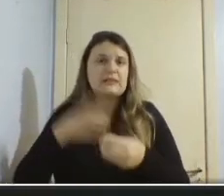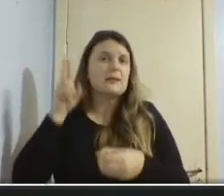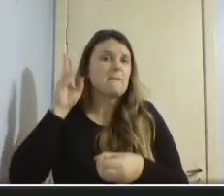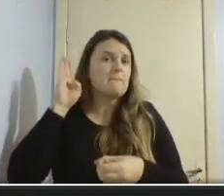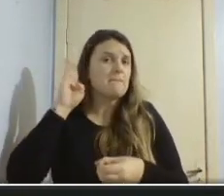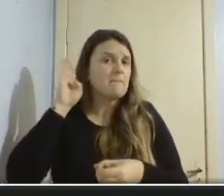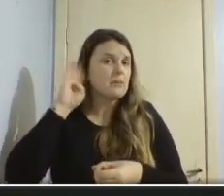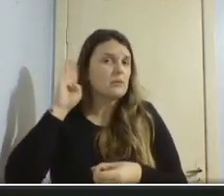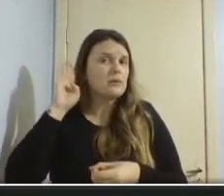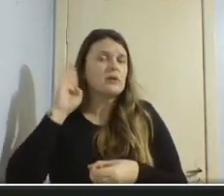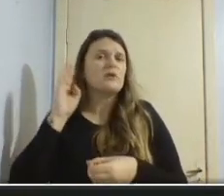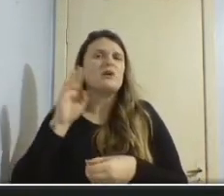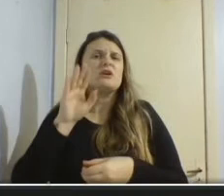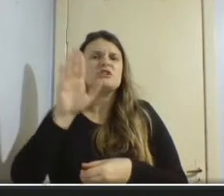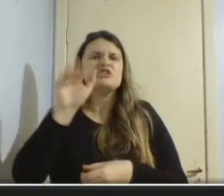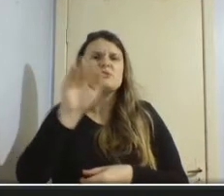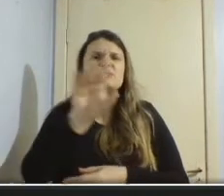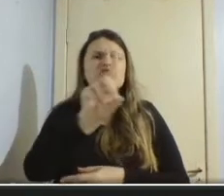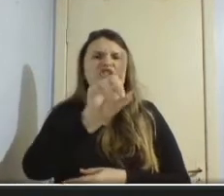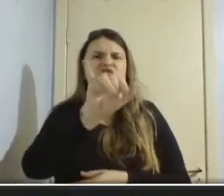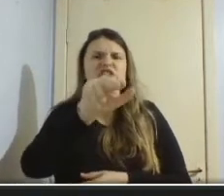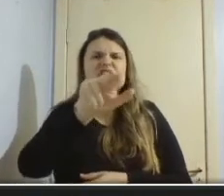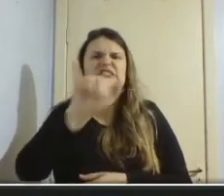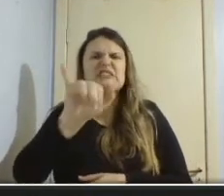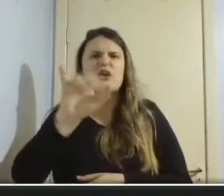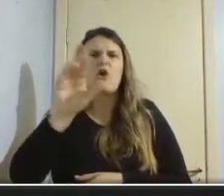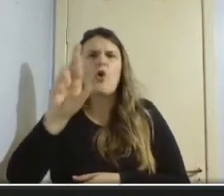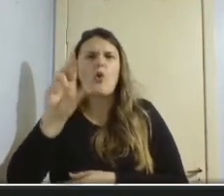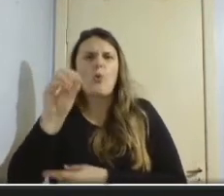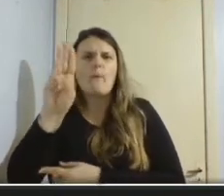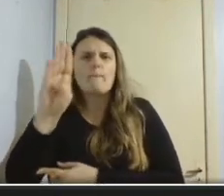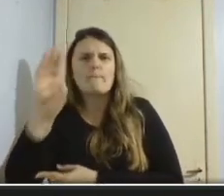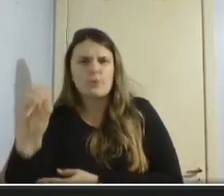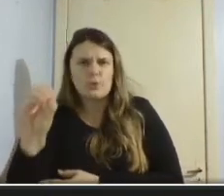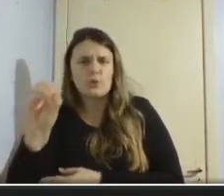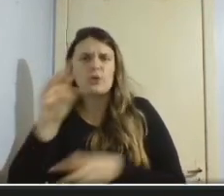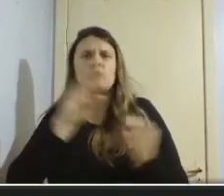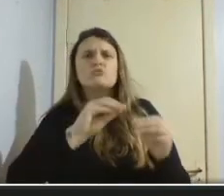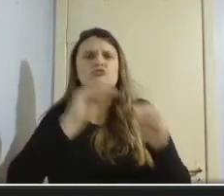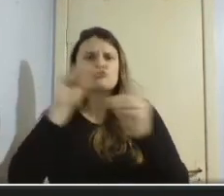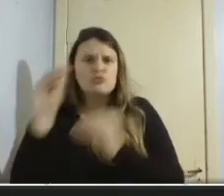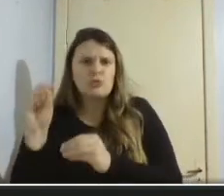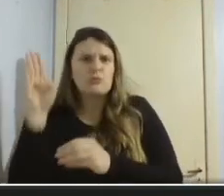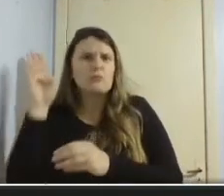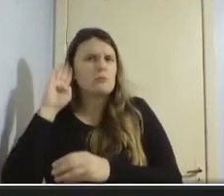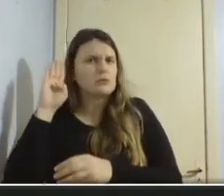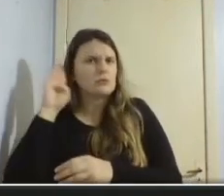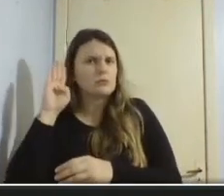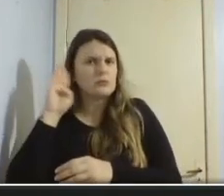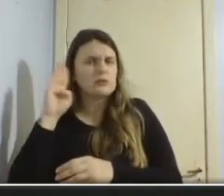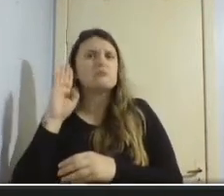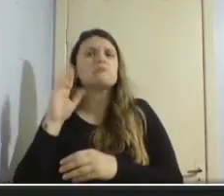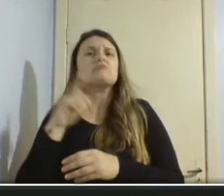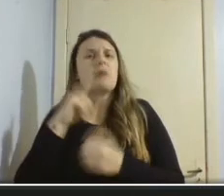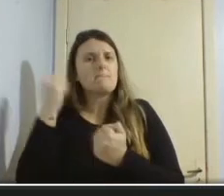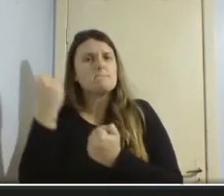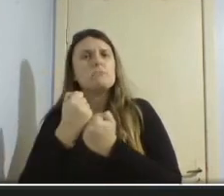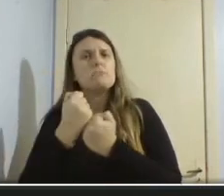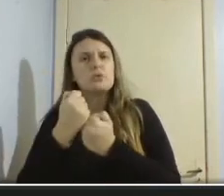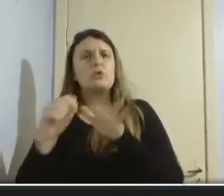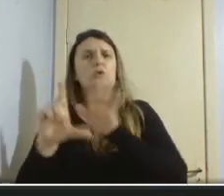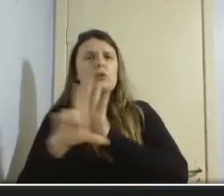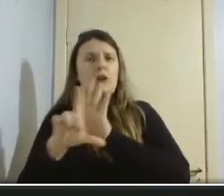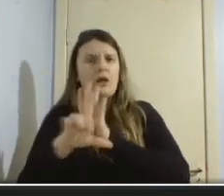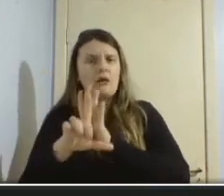Eles nasceram aqui na cidade, se instalaram numa incubadora, puderam contar com o apoio de uma lei de incentivo e hoje